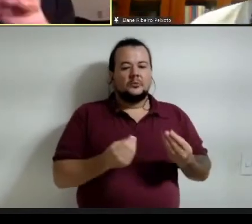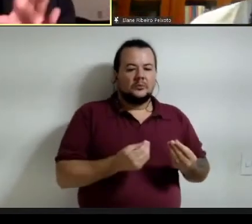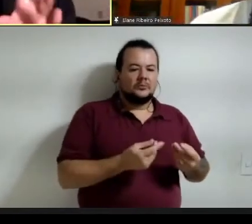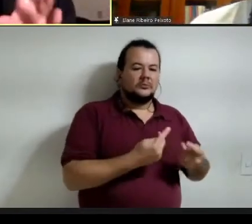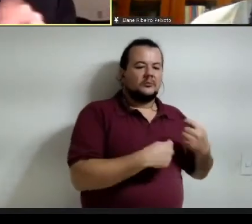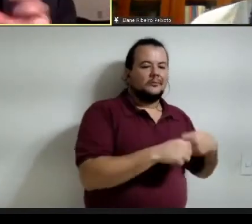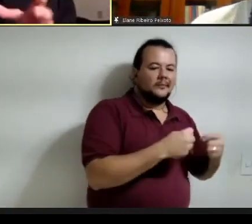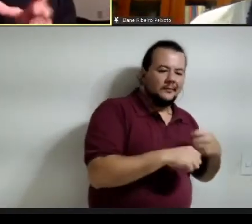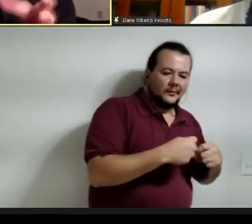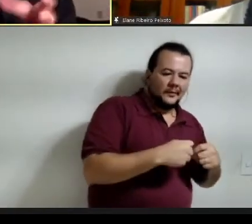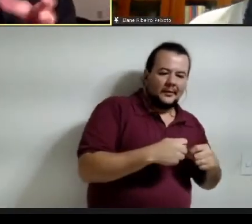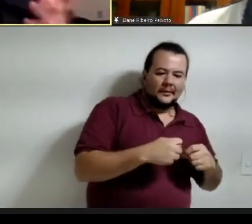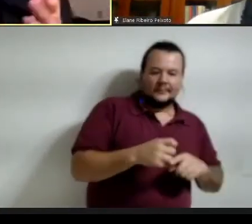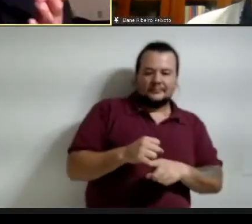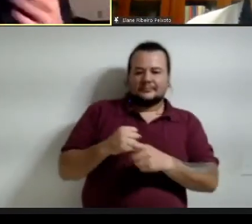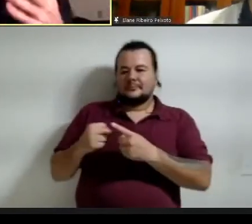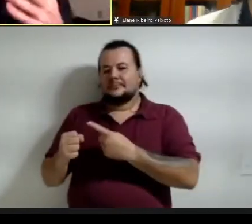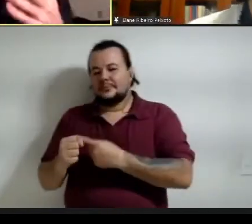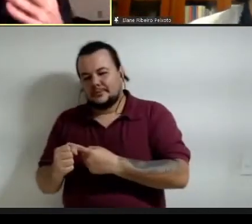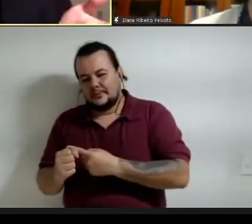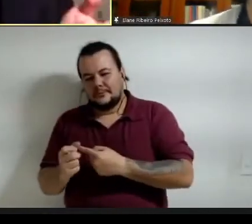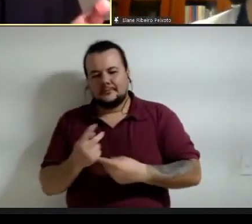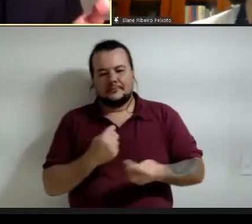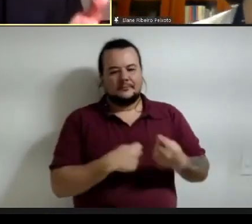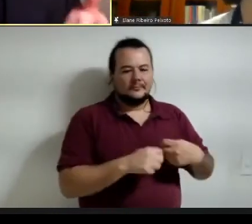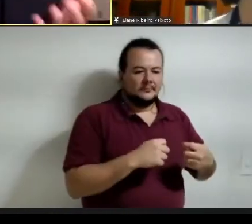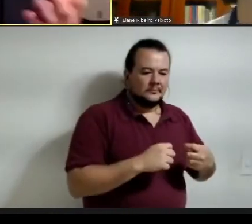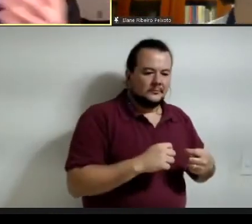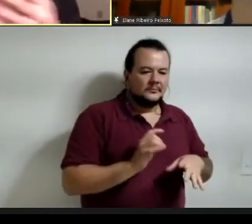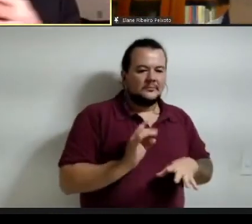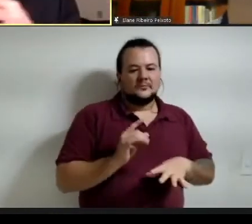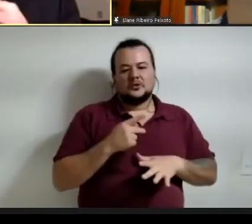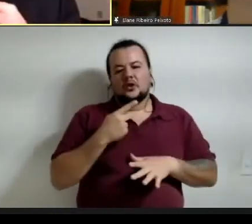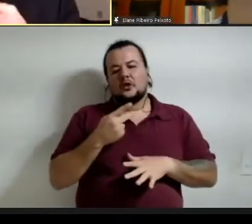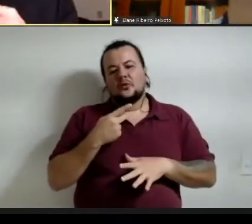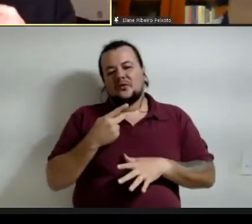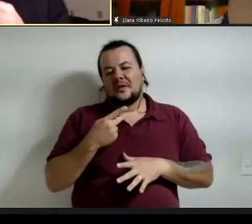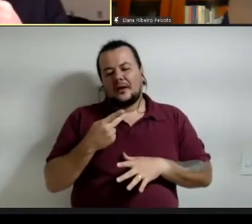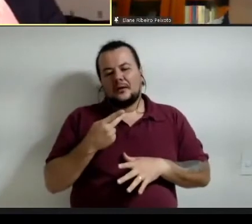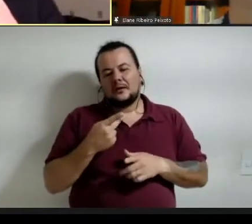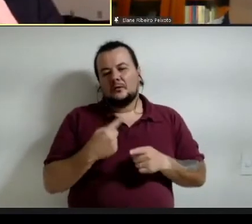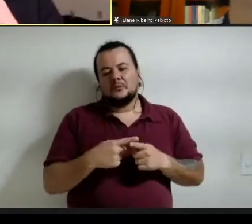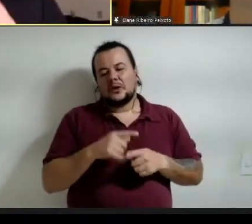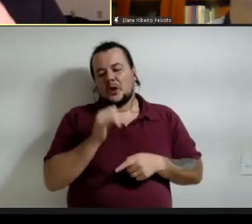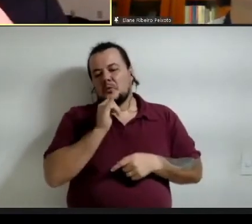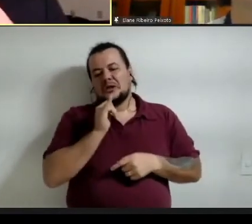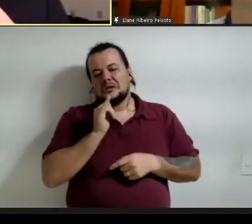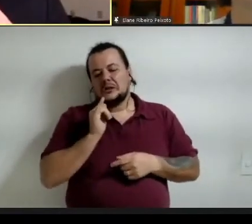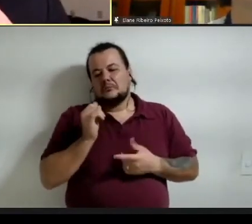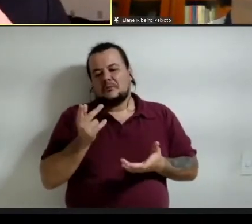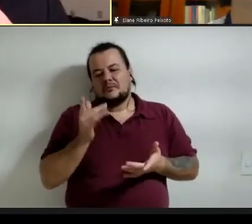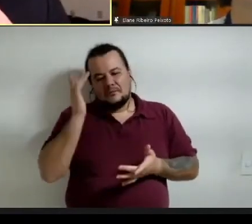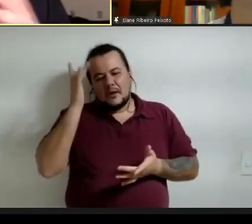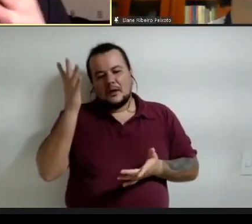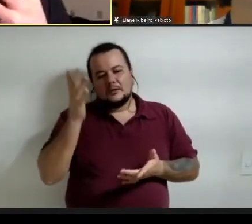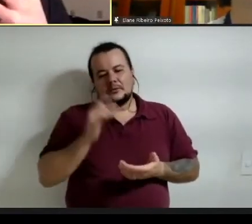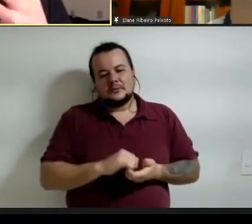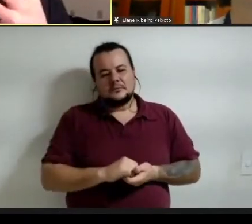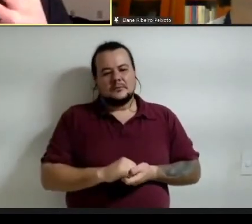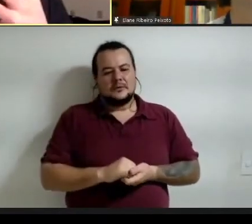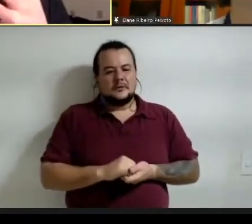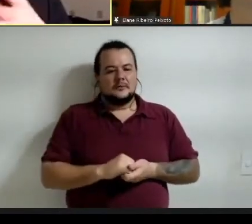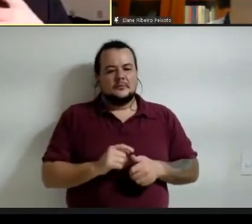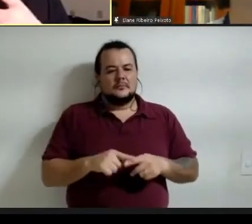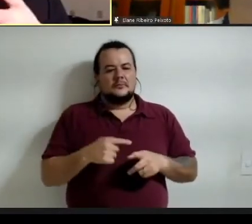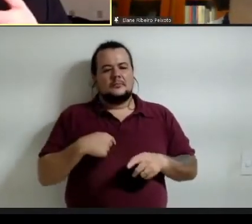comunista e tal. Eu não tô falando só, eu só estou falando desses dois porque é um exemplo óbvio, né? Mas eu converso com